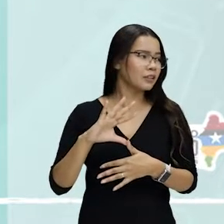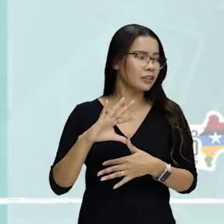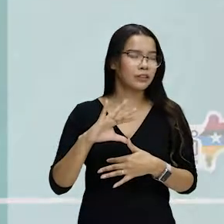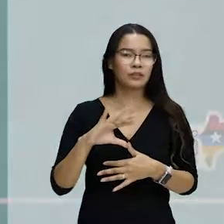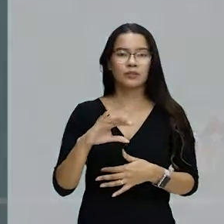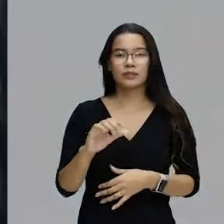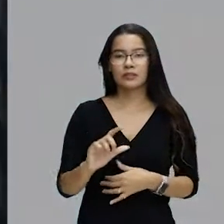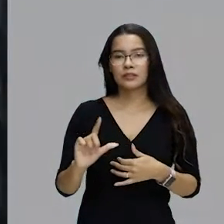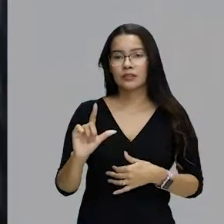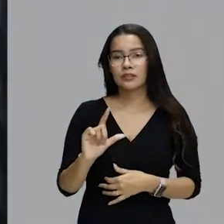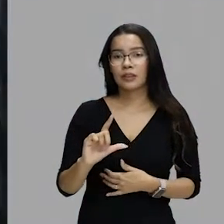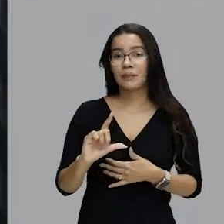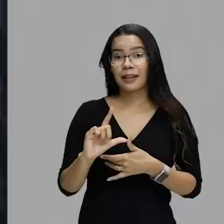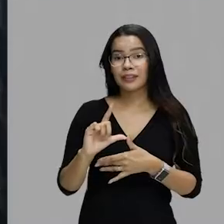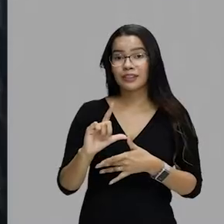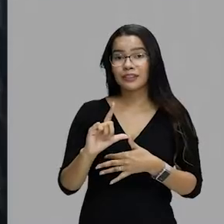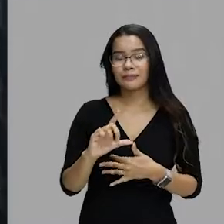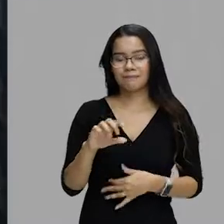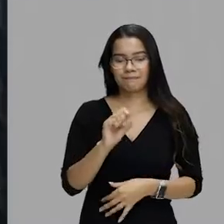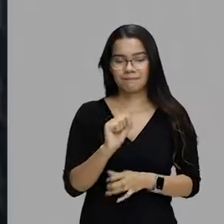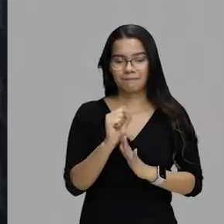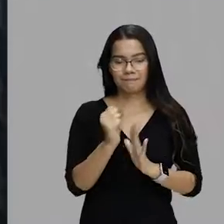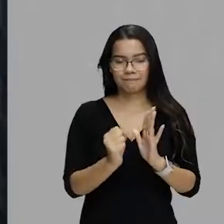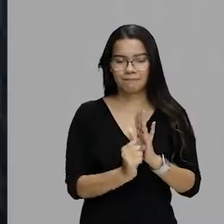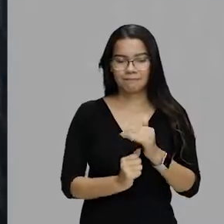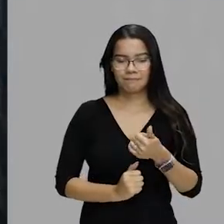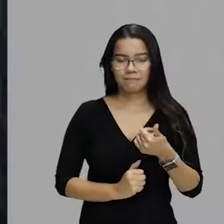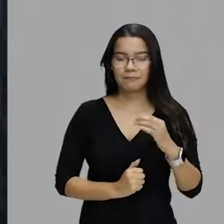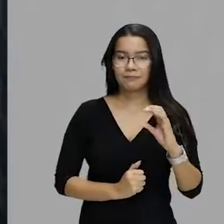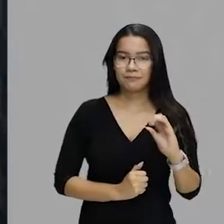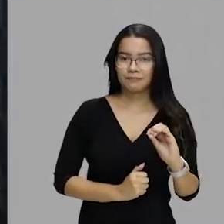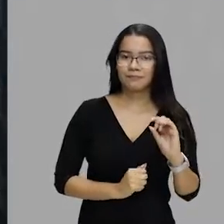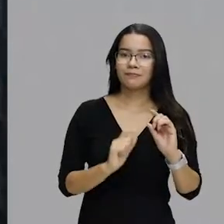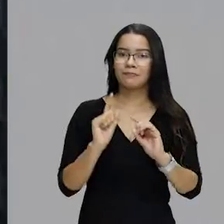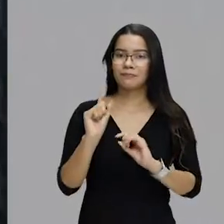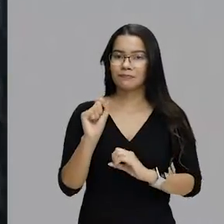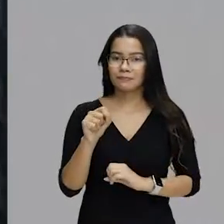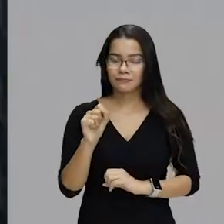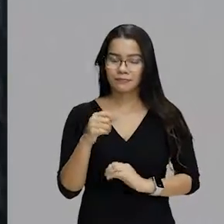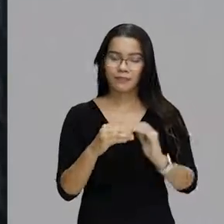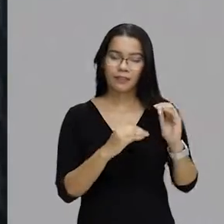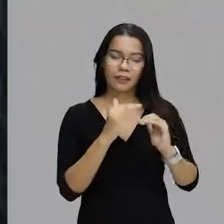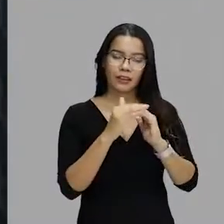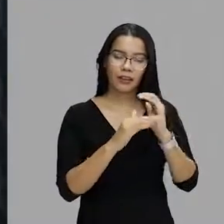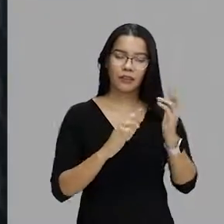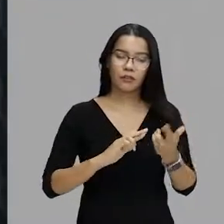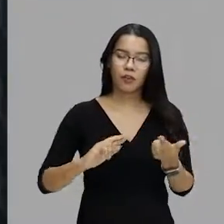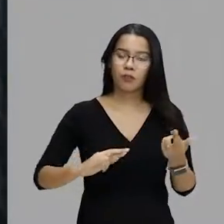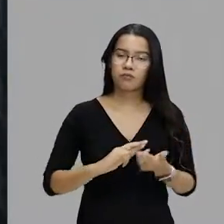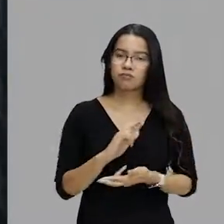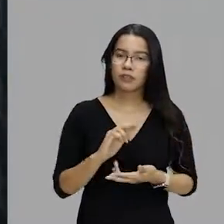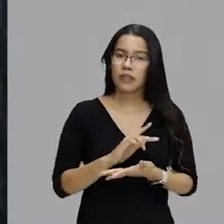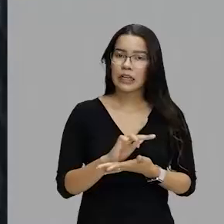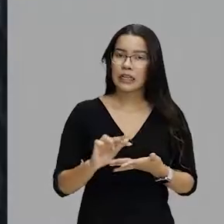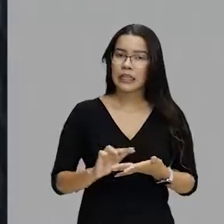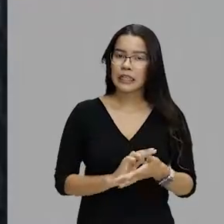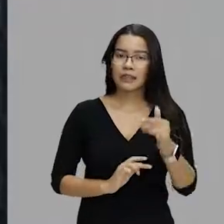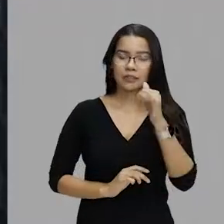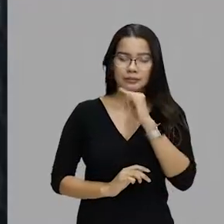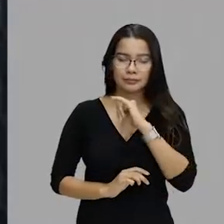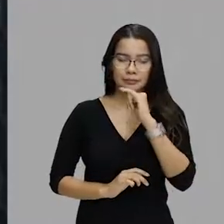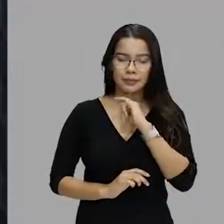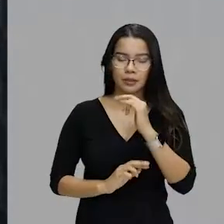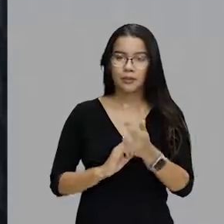América revolucionária, com várias revoluções em curso. A Revolução Mexicana, por exemplo, que